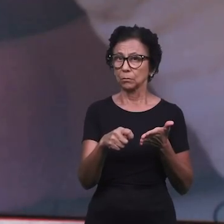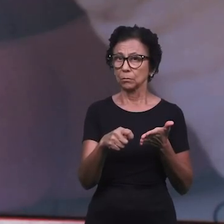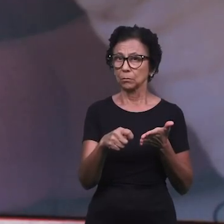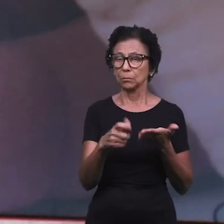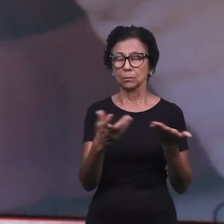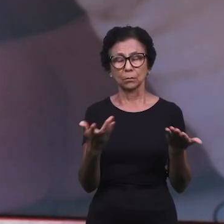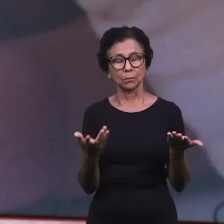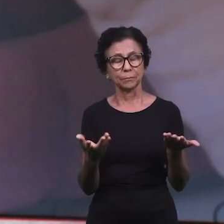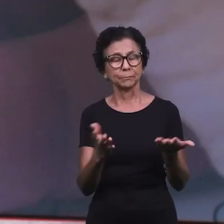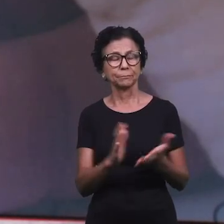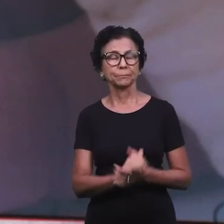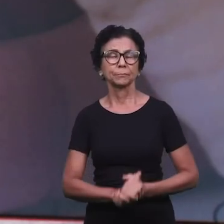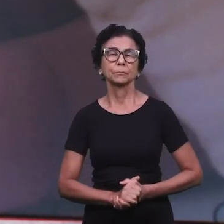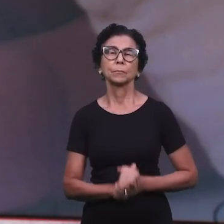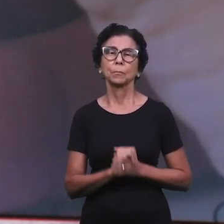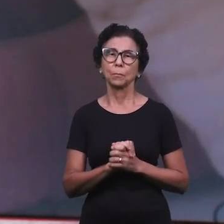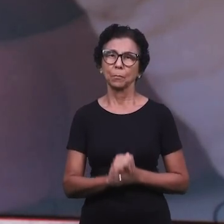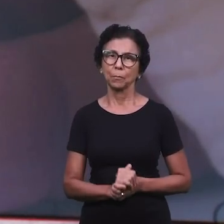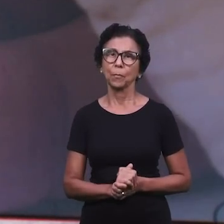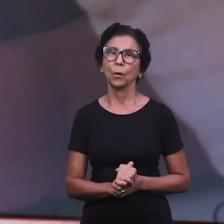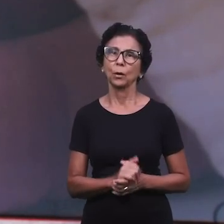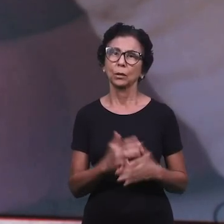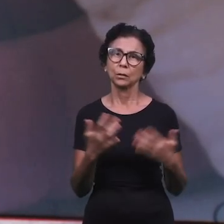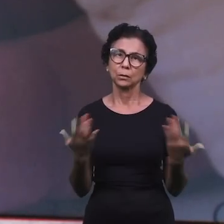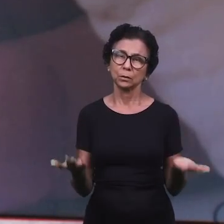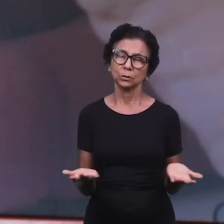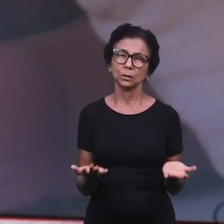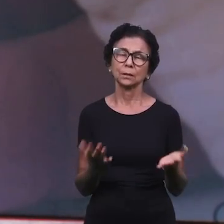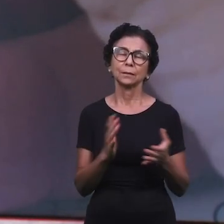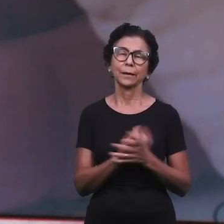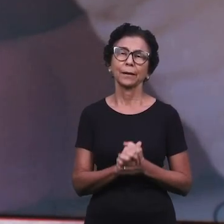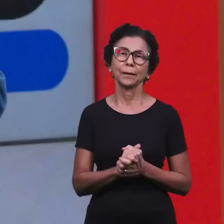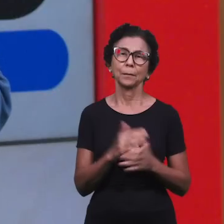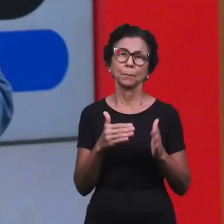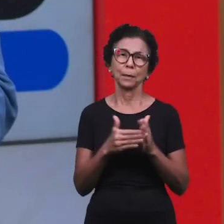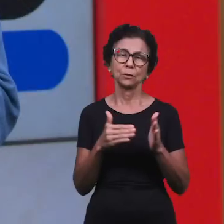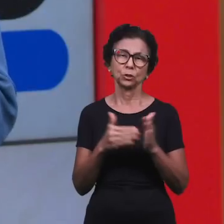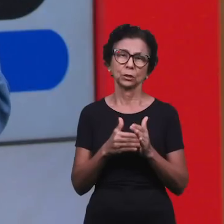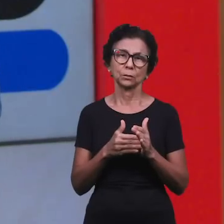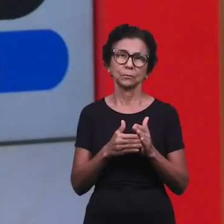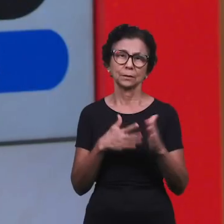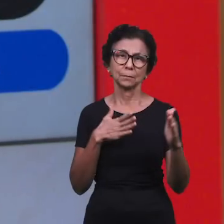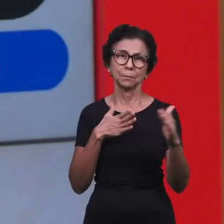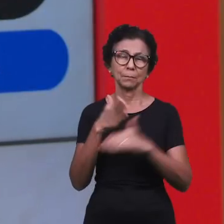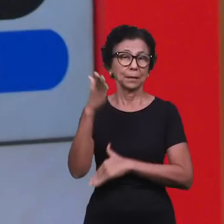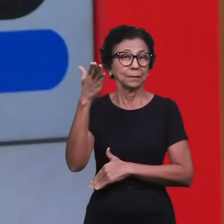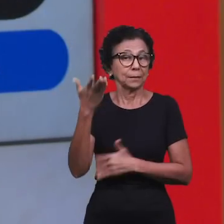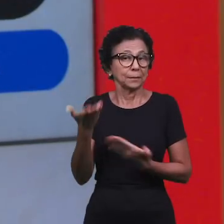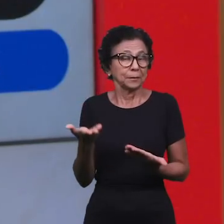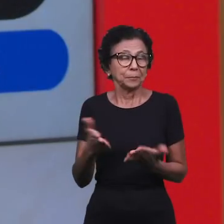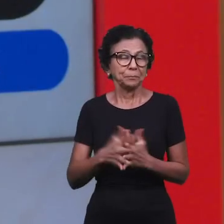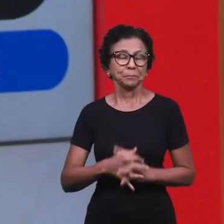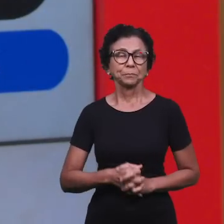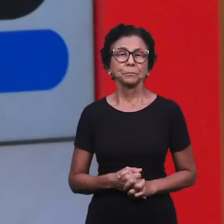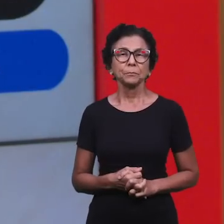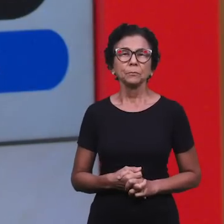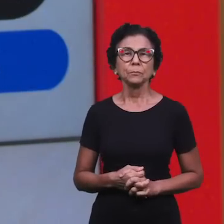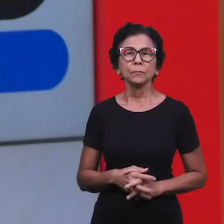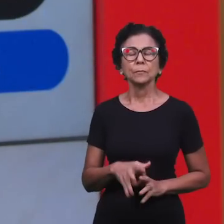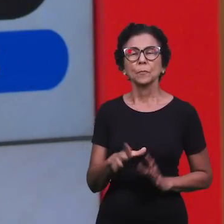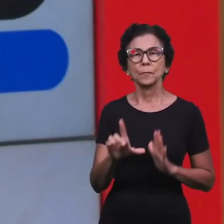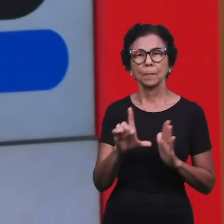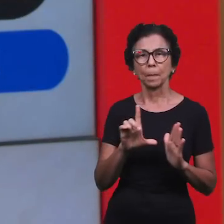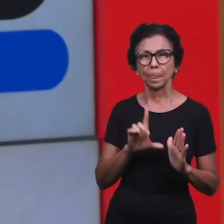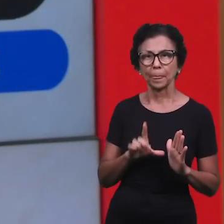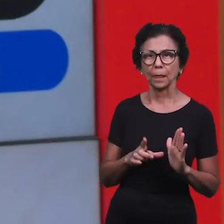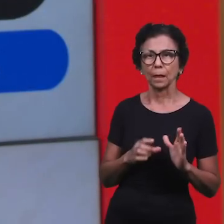contrário, isso pode estar atrapalhando o seu projeto de aprovação, tudo bem? O que você acha? Antes da gente começar já a